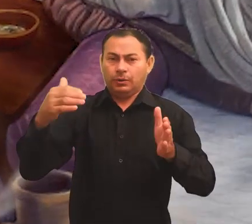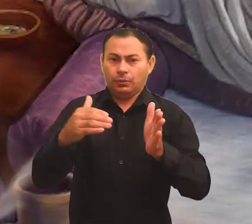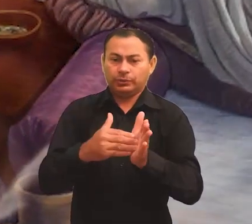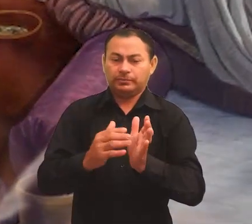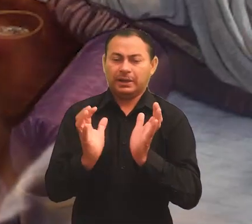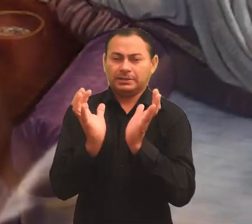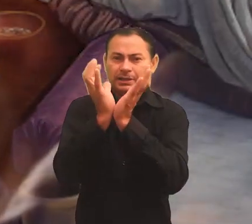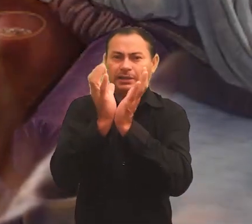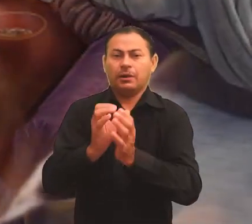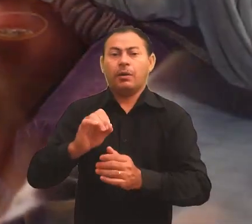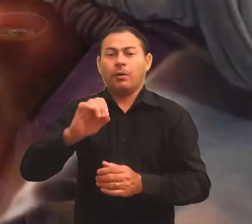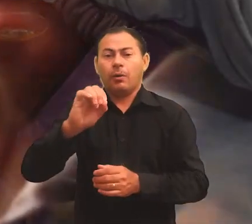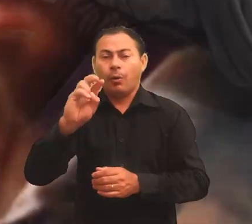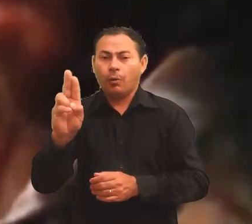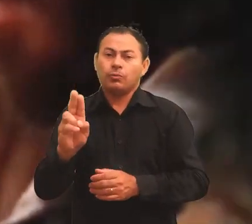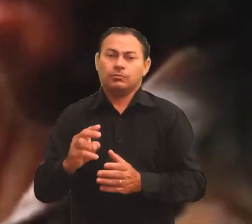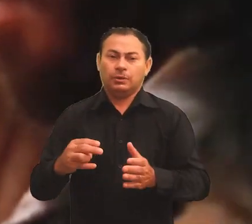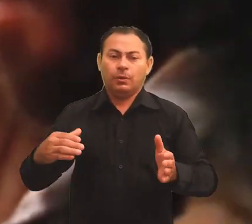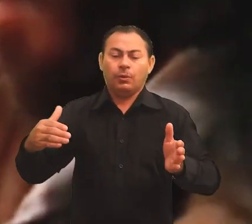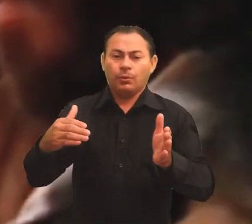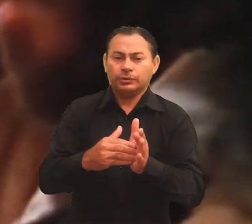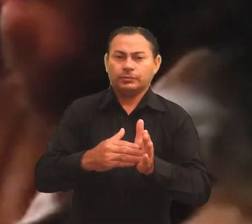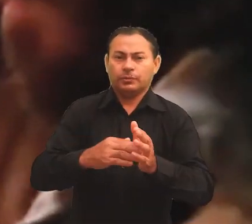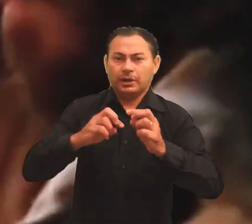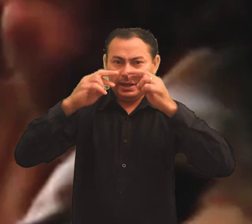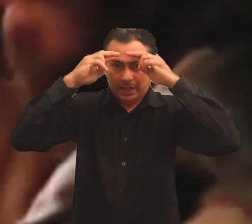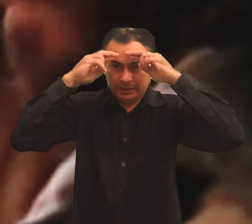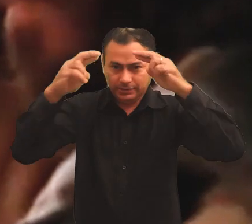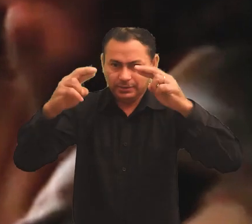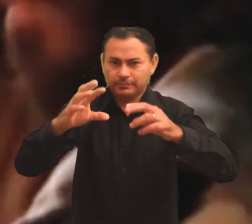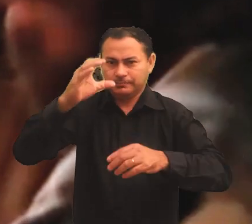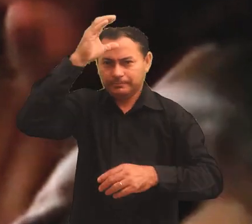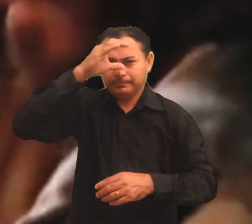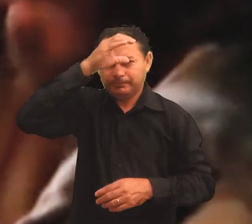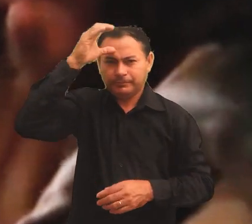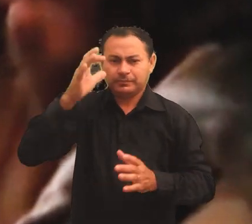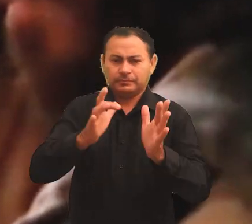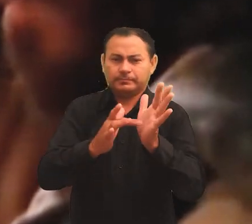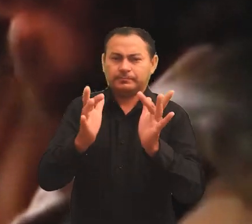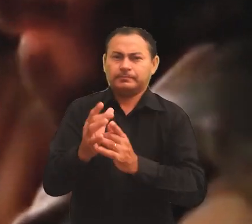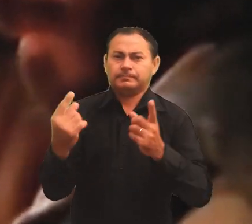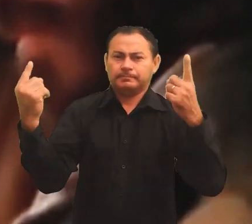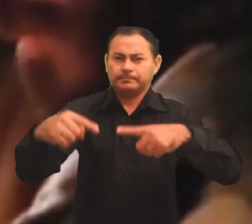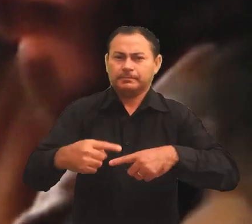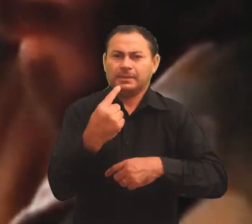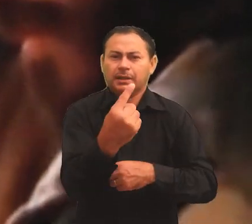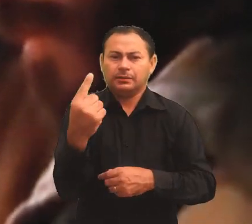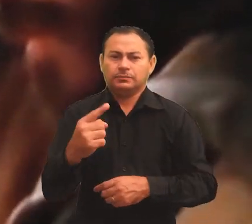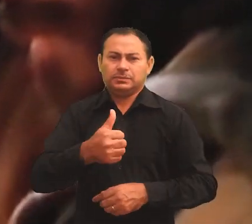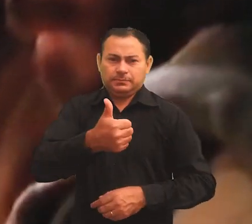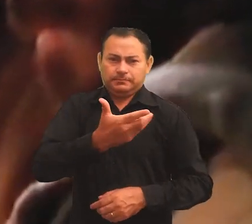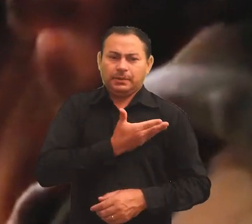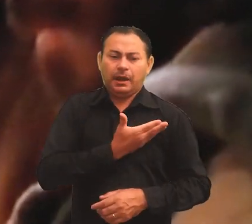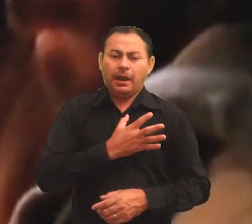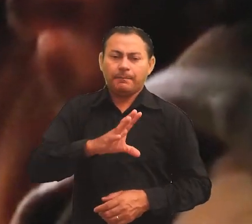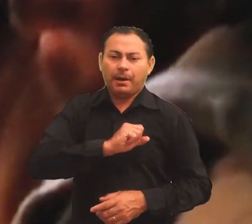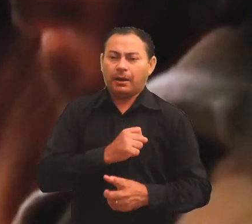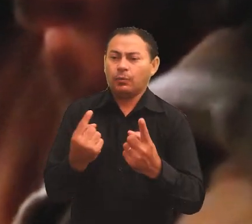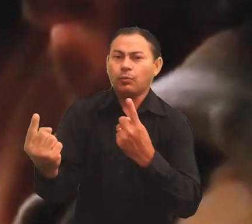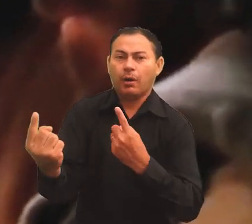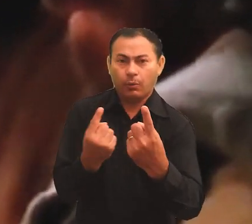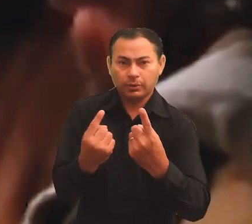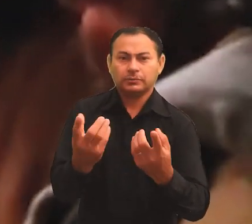ou no último retiro cristão, como eu prefiro chamar, Jesus desafiou cada um dos apóstolos a amar uns